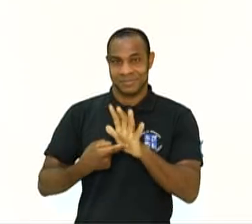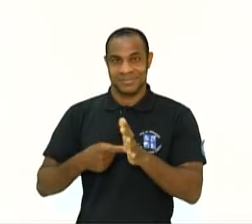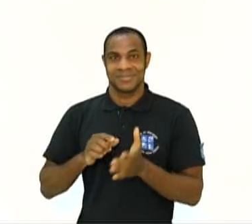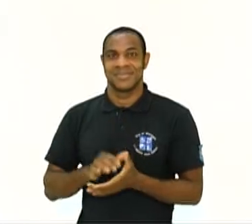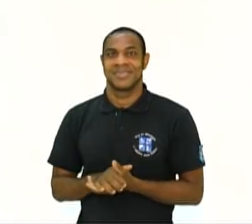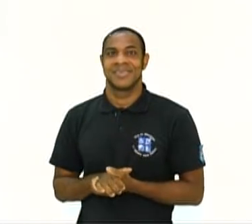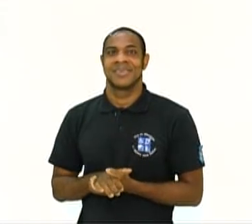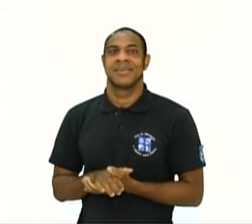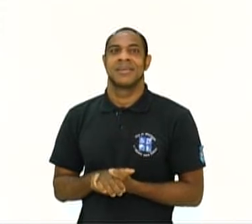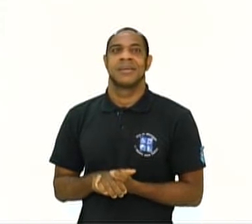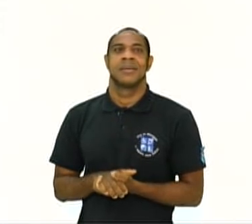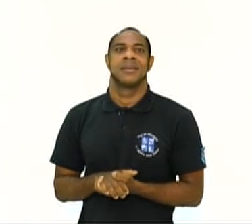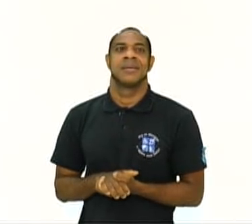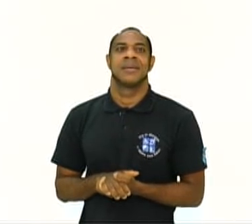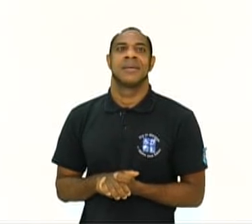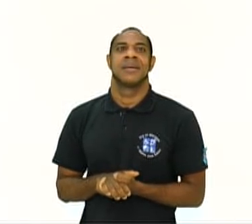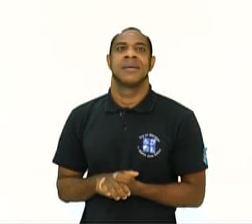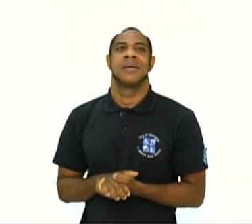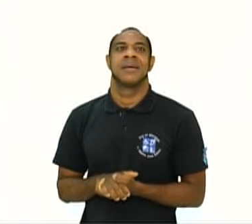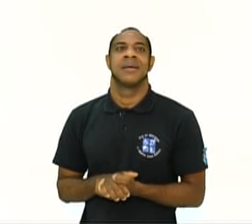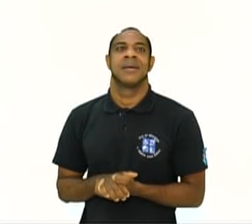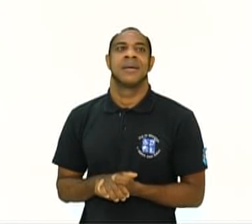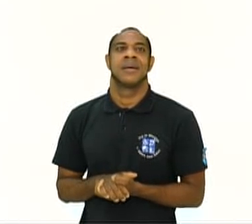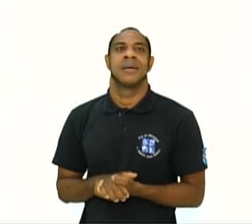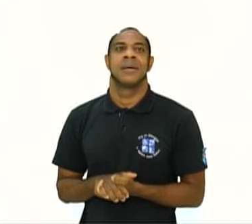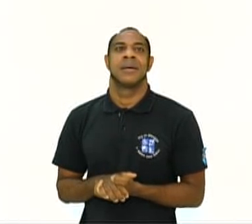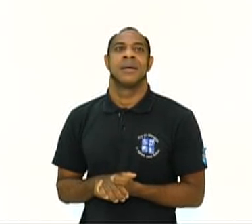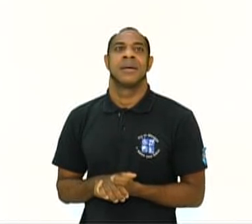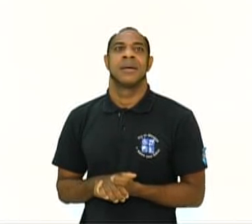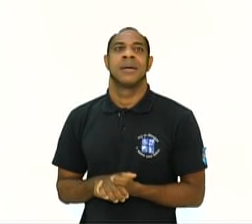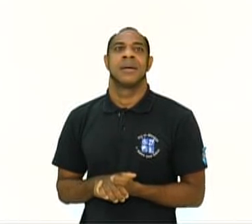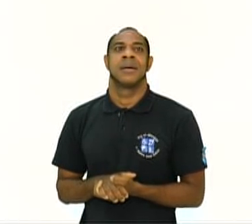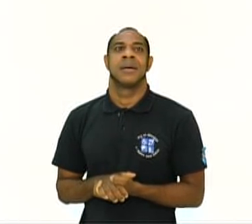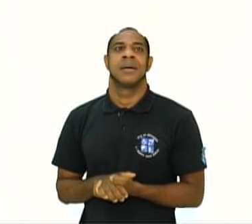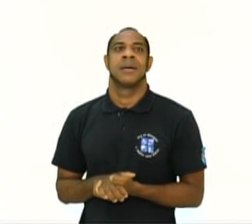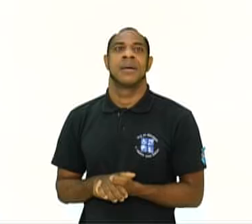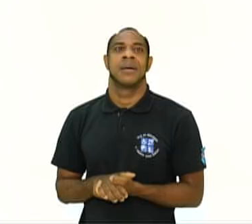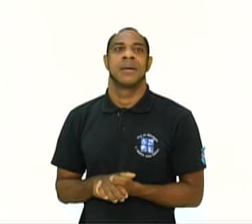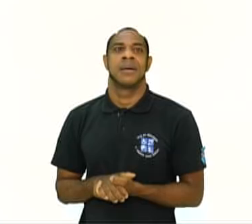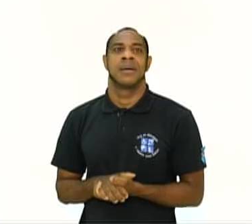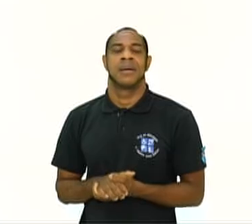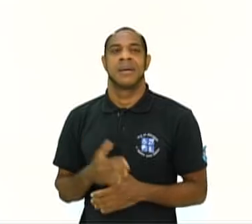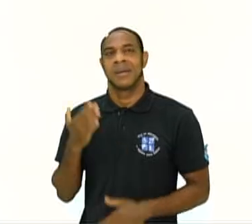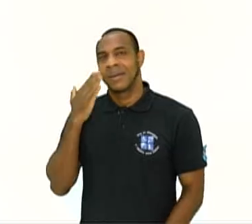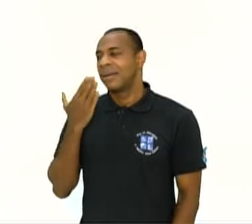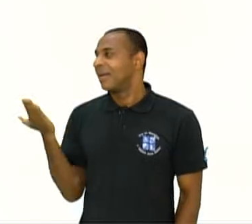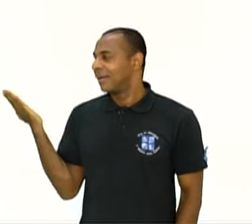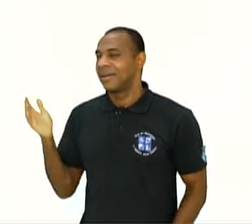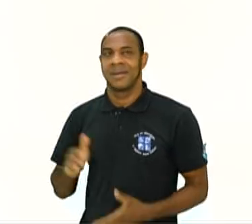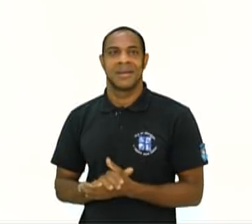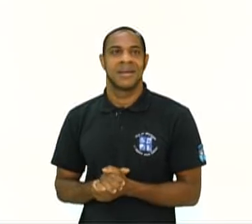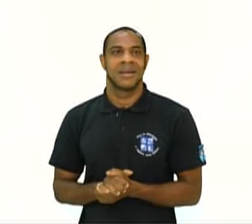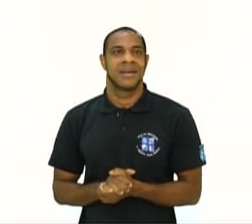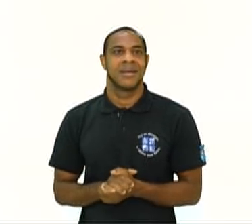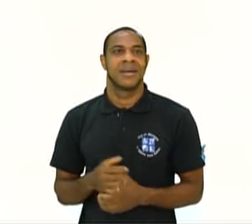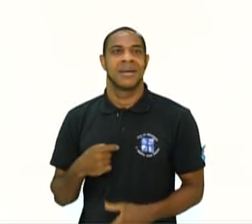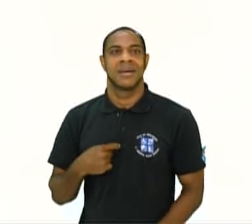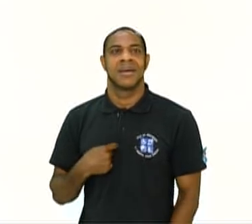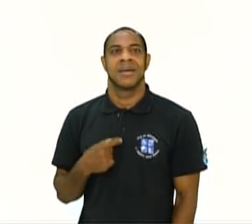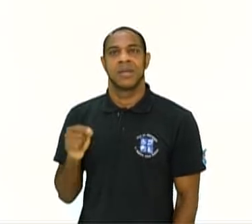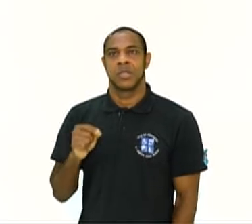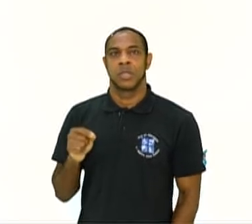então. Ó, nós temos lá, oh, I'm sorry. Nós temos aqui, eu